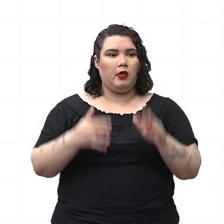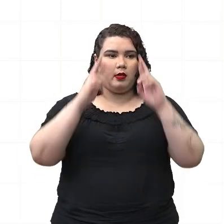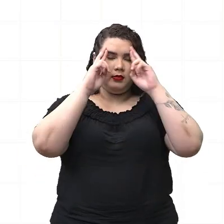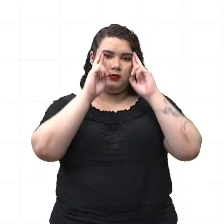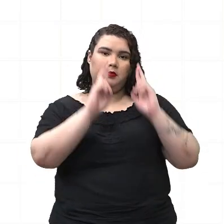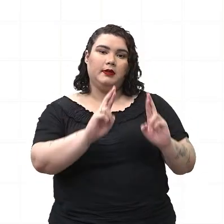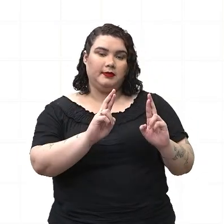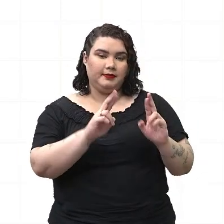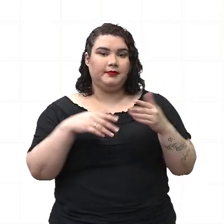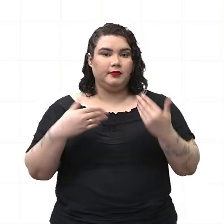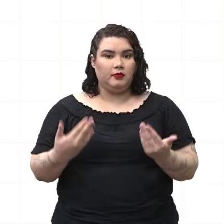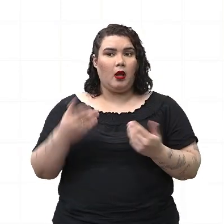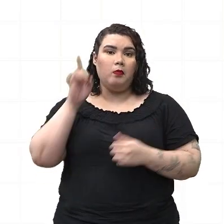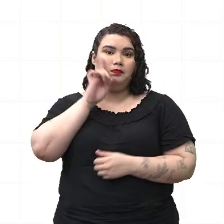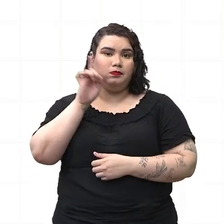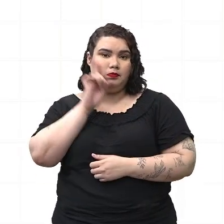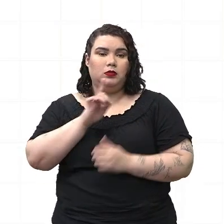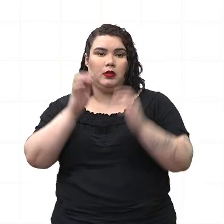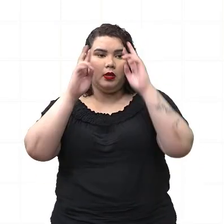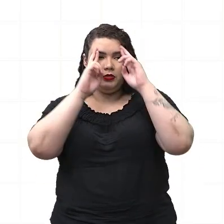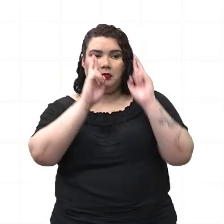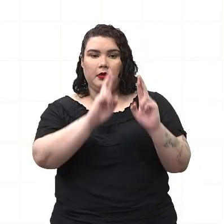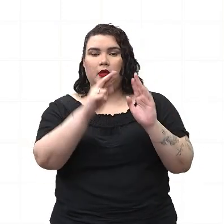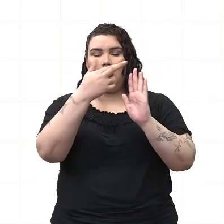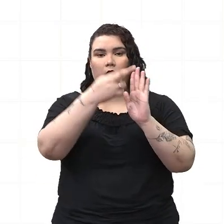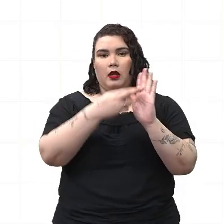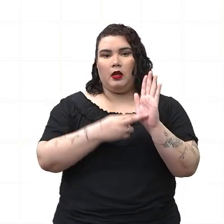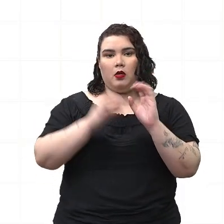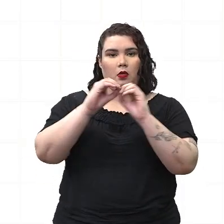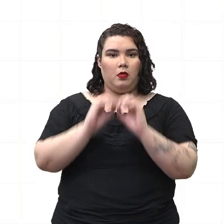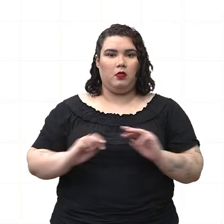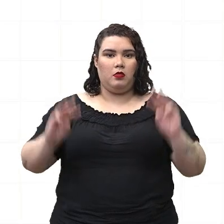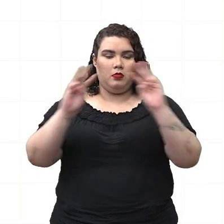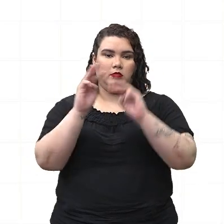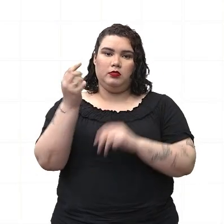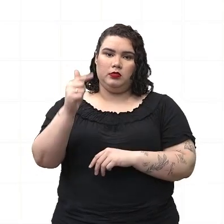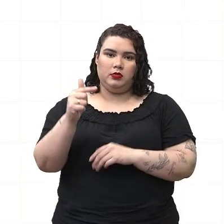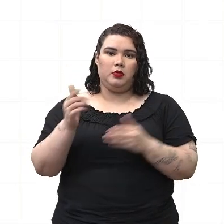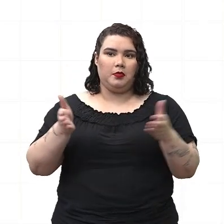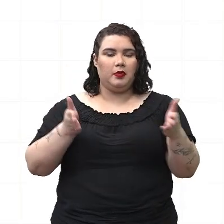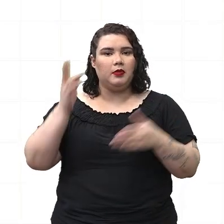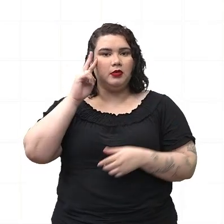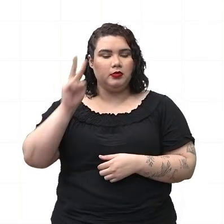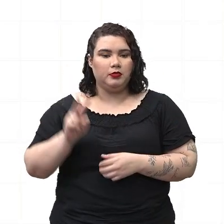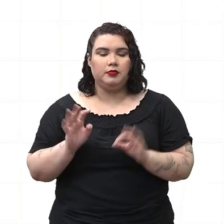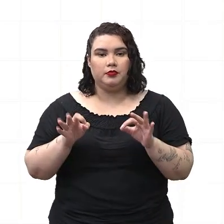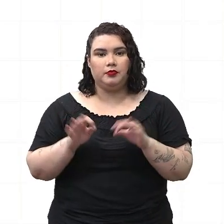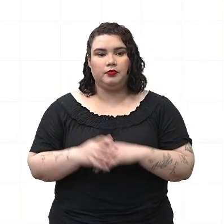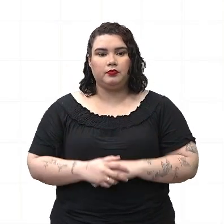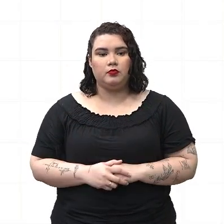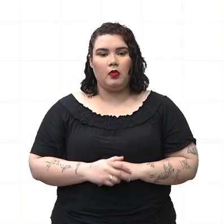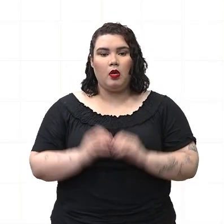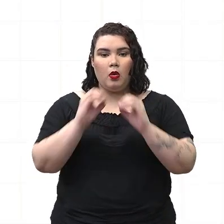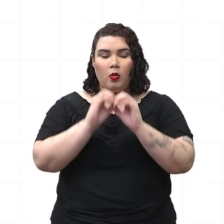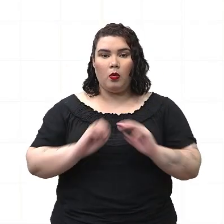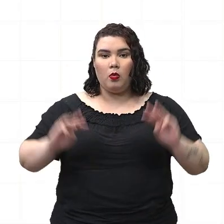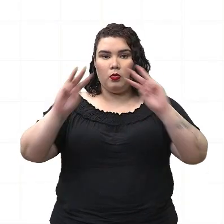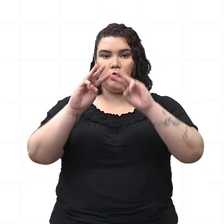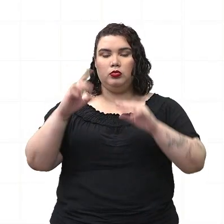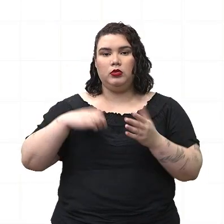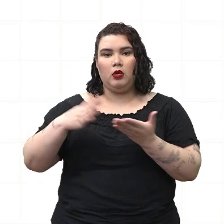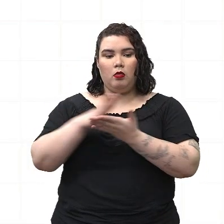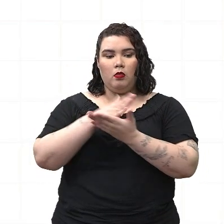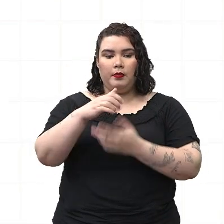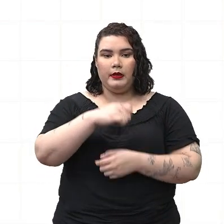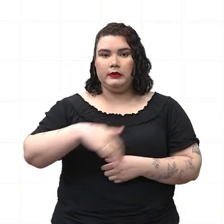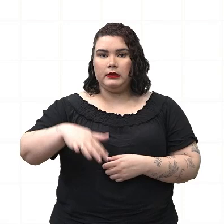Unidos, os próprios Estados Unidos desobedecendo, né, regras da ONU em algum momento da história. A ONU ela é dividida em alguns setores, né? Nós